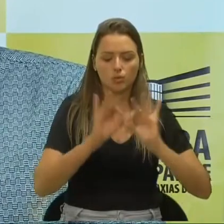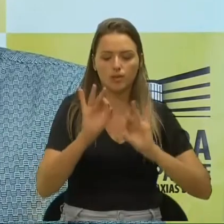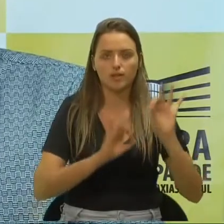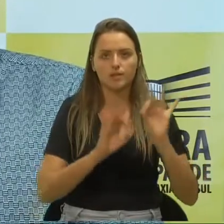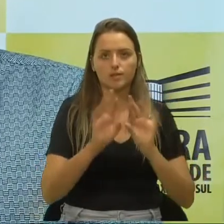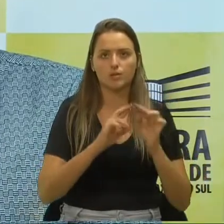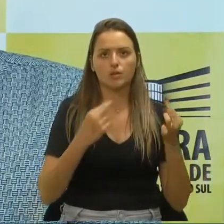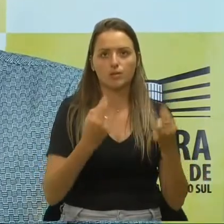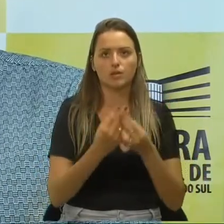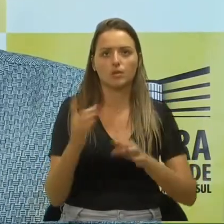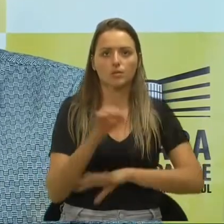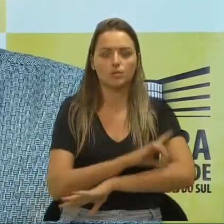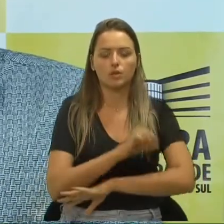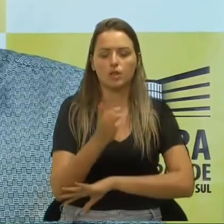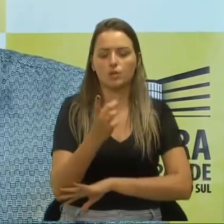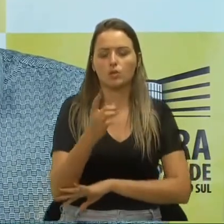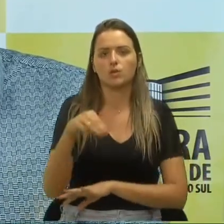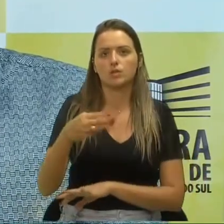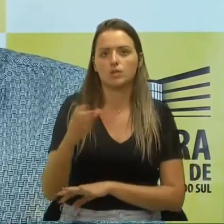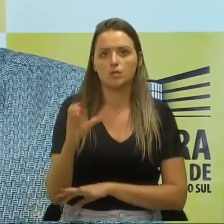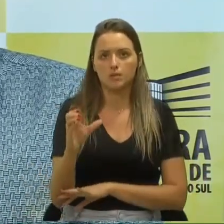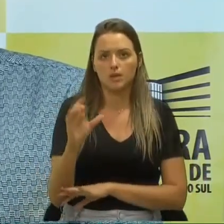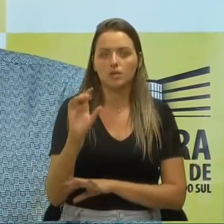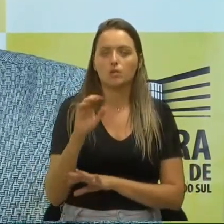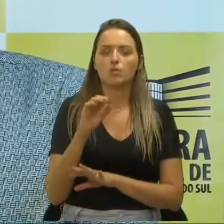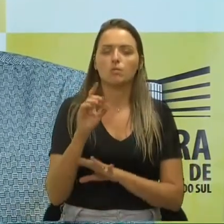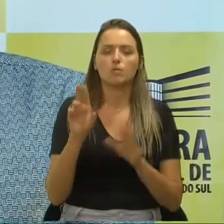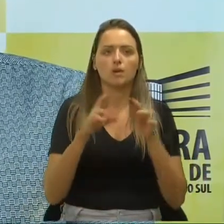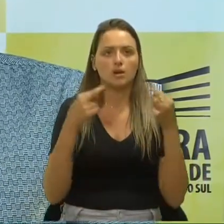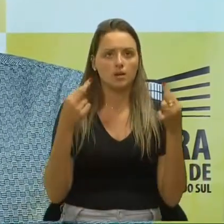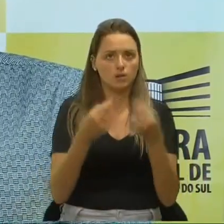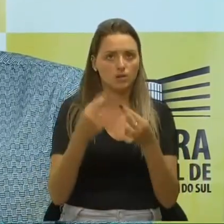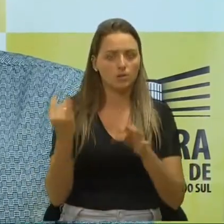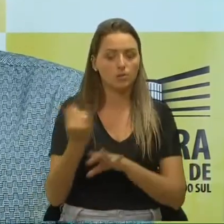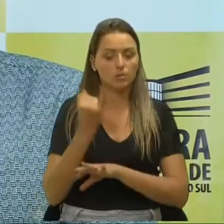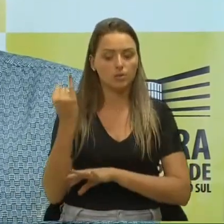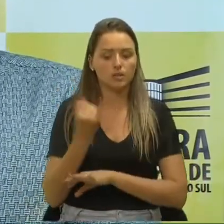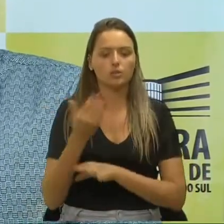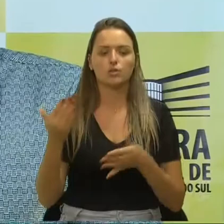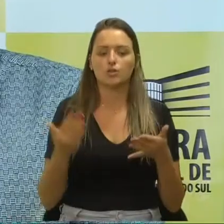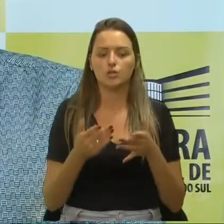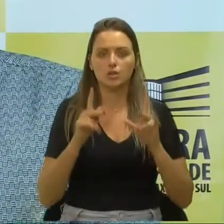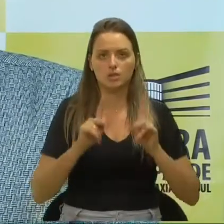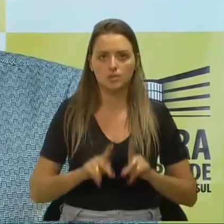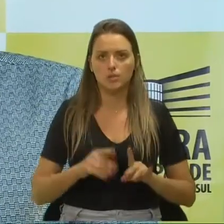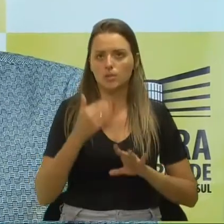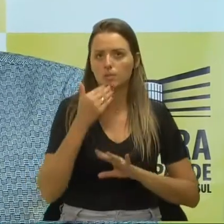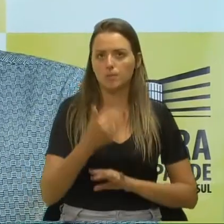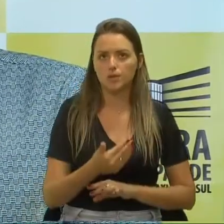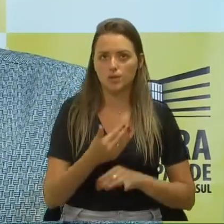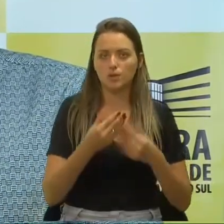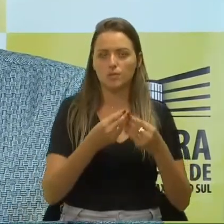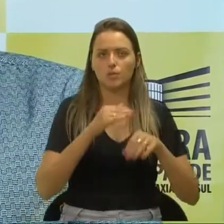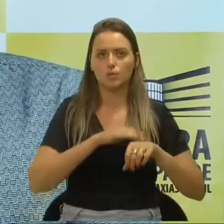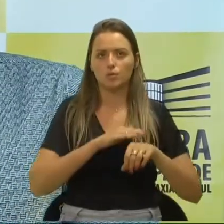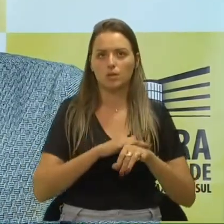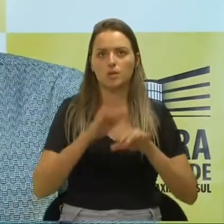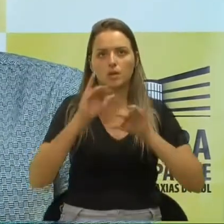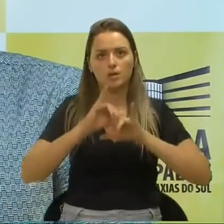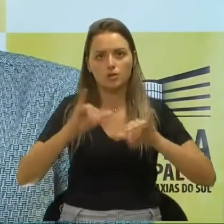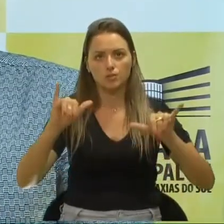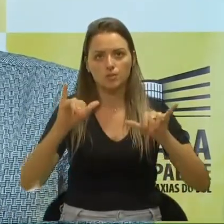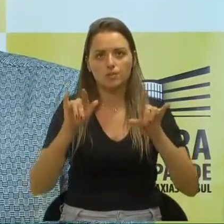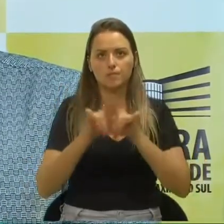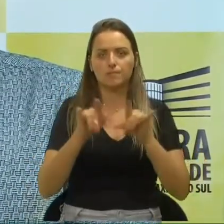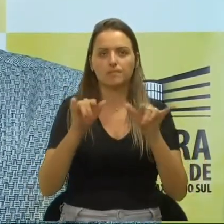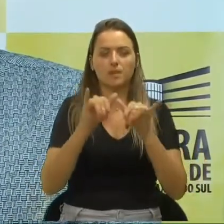que está marcada para 12 de março, que é uma audiência pública aí muito importante, que estava sendo cobrada aí pela população, pela imprensa, até